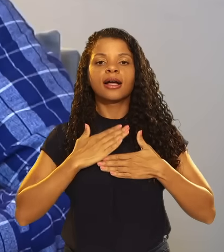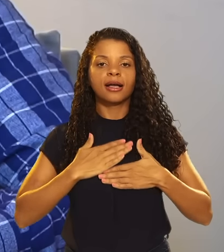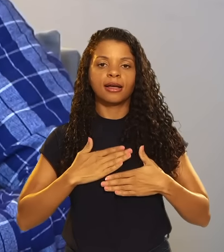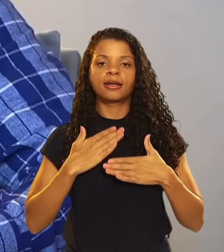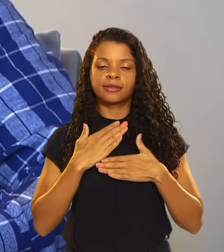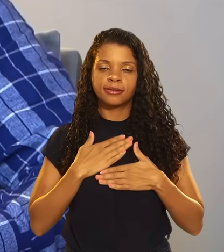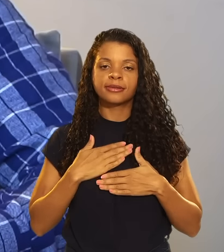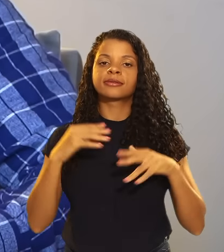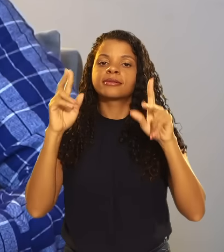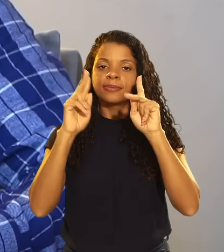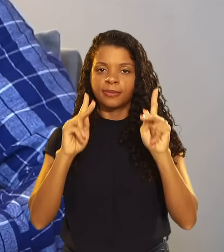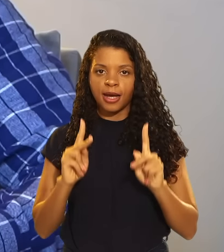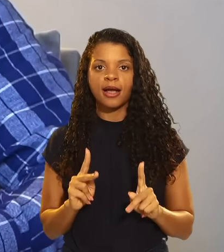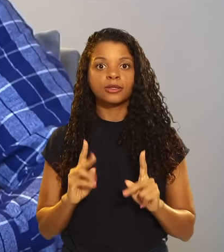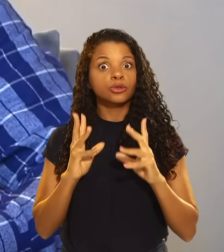que era um dia,